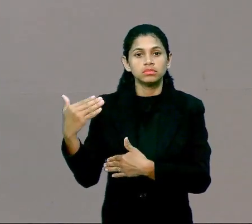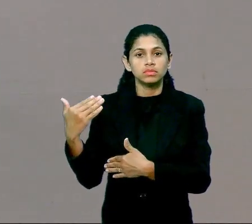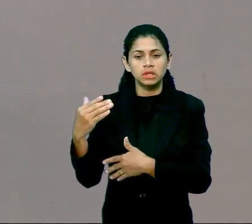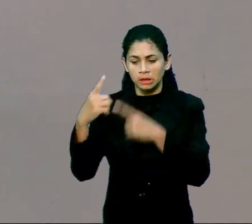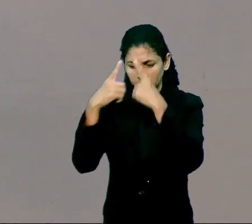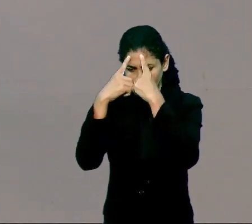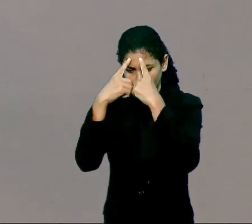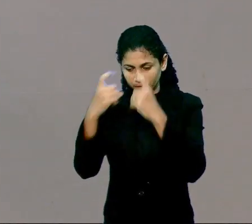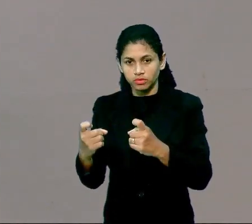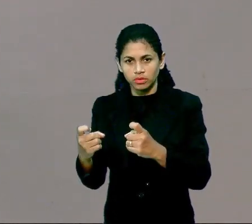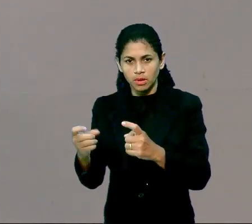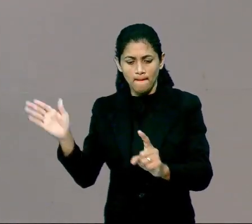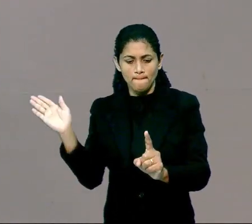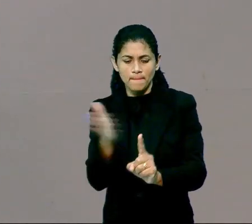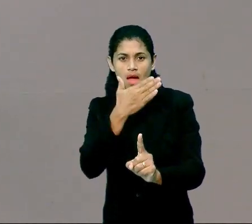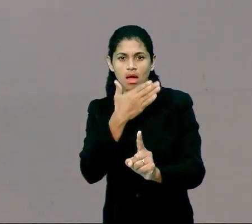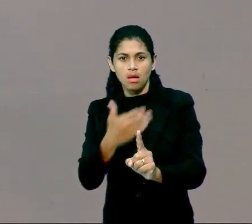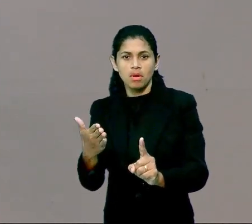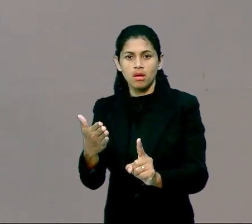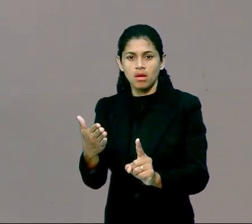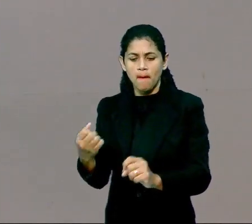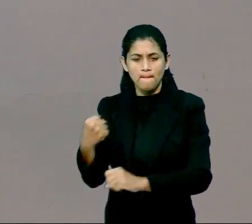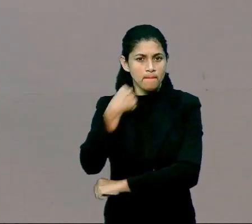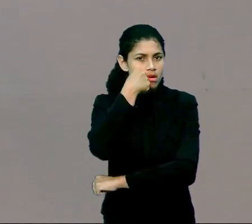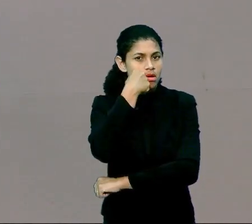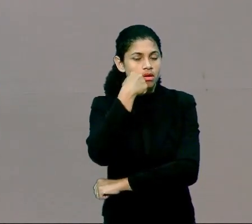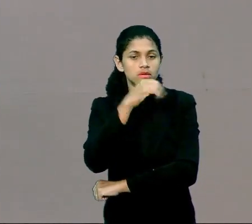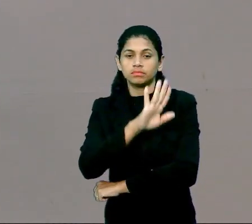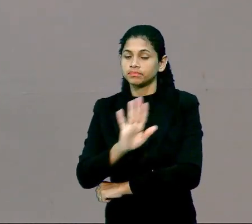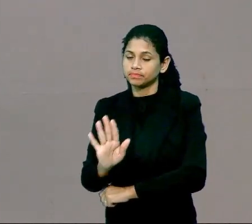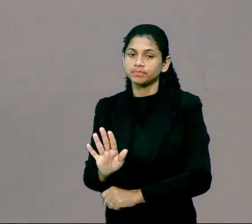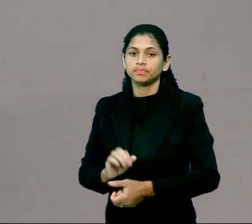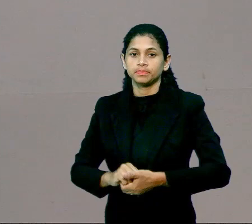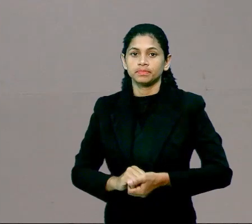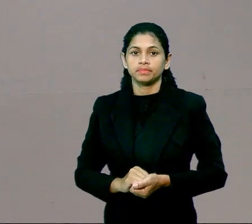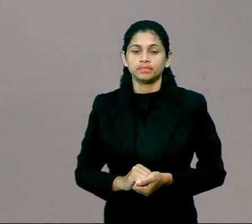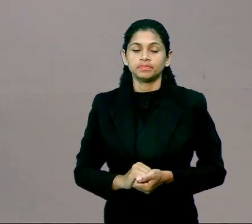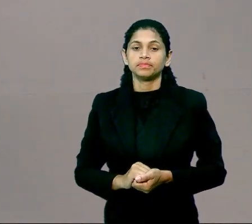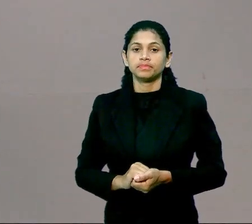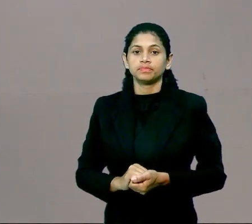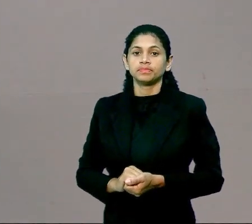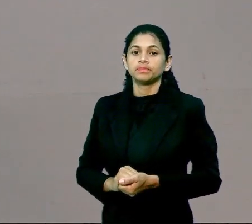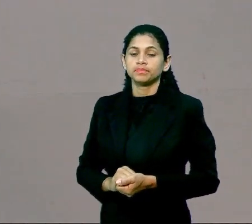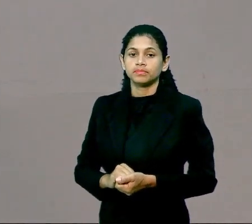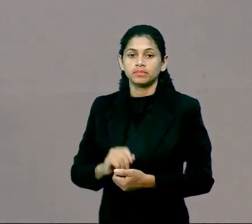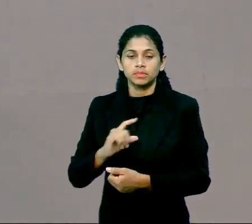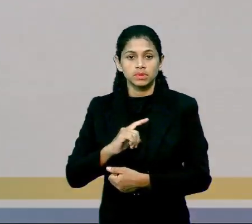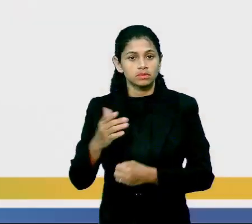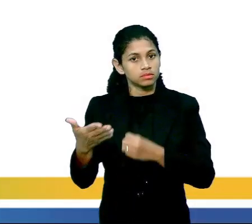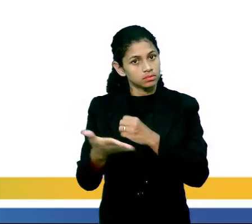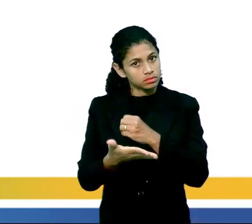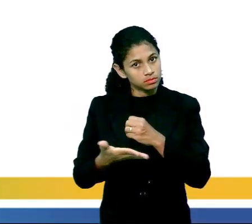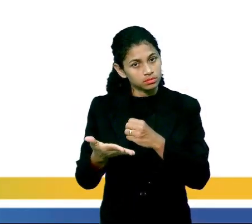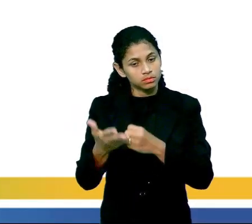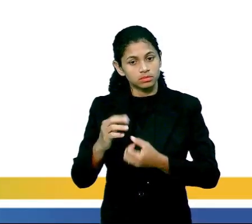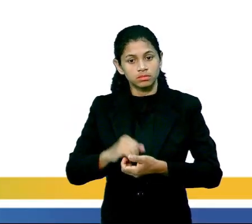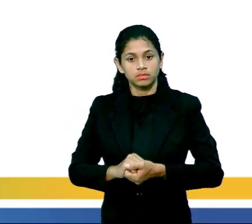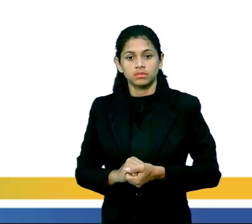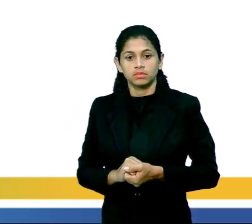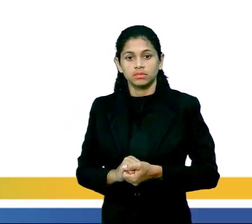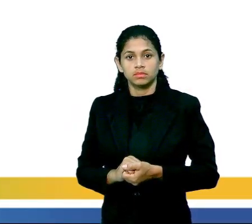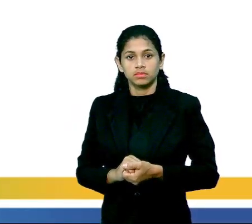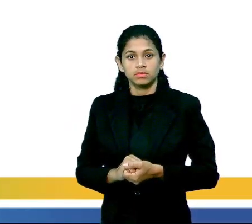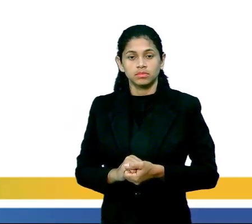vai muito além de um tapa, um soco, um pontapé. Então, tem toda essa abordagem que a gente pode compreender com base na luta. E aí o